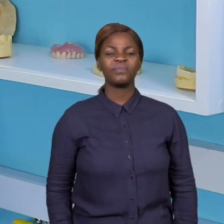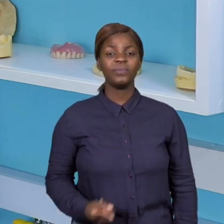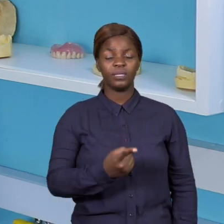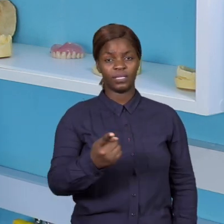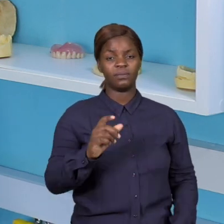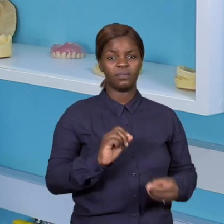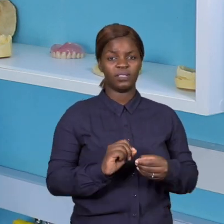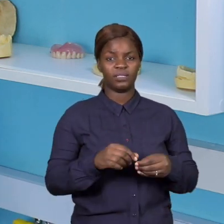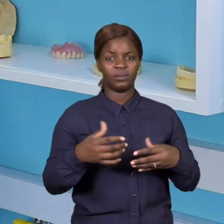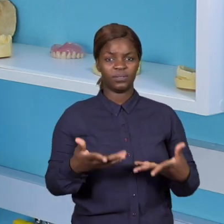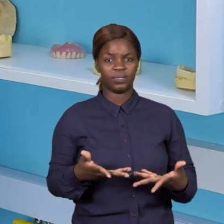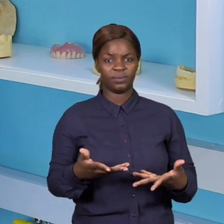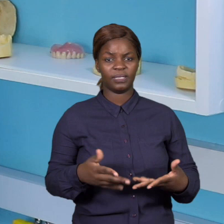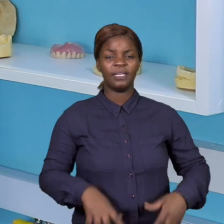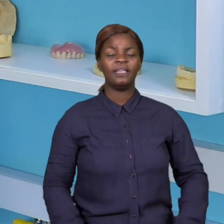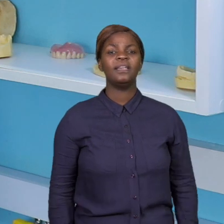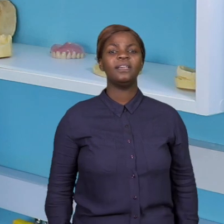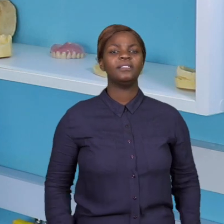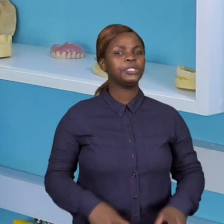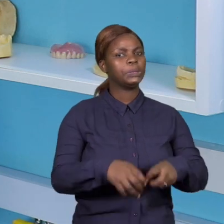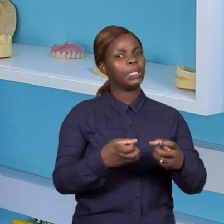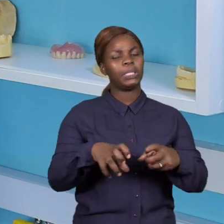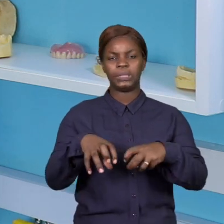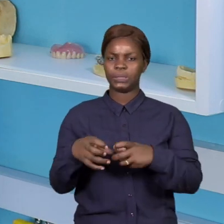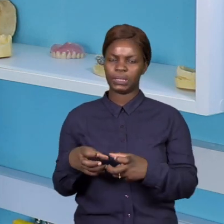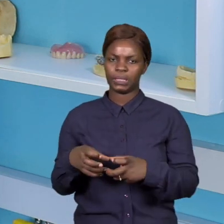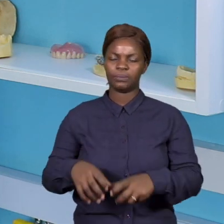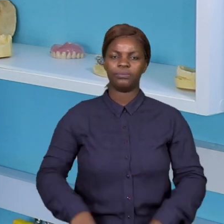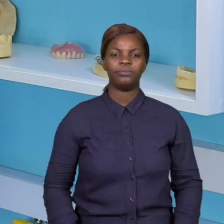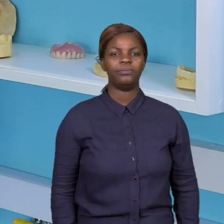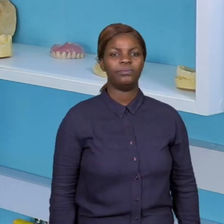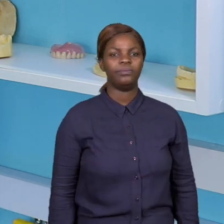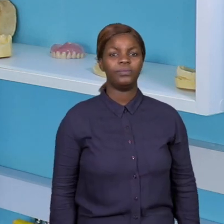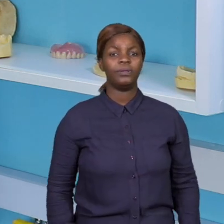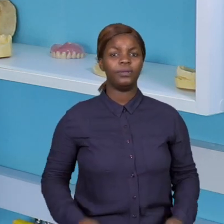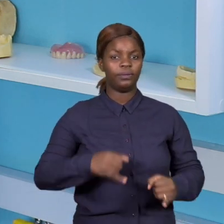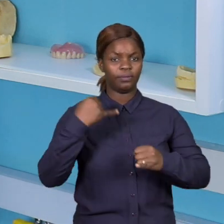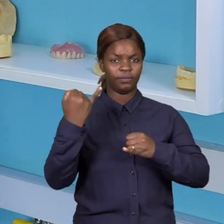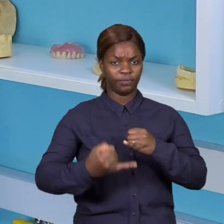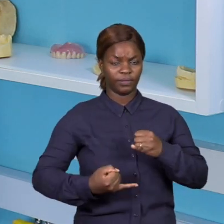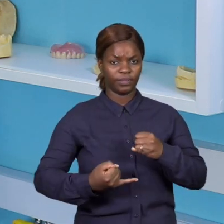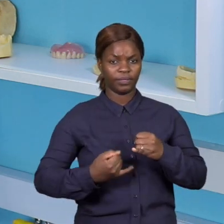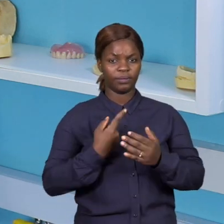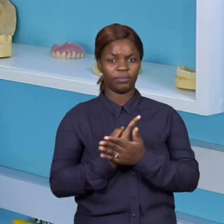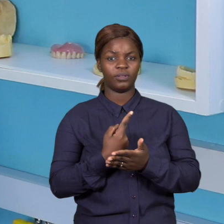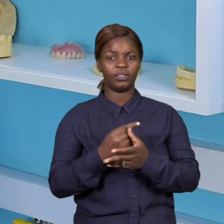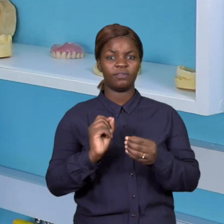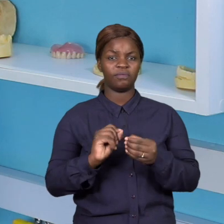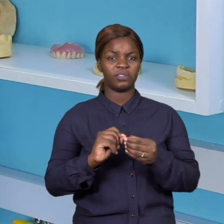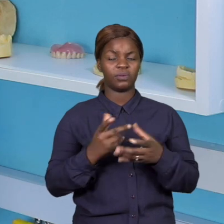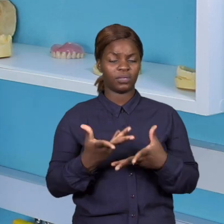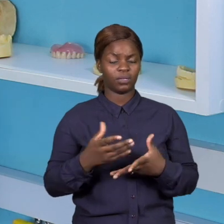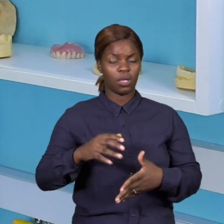as próprias cargas masticatórias, vão a debilitar a placa, terminando sendo assim que as placas vão começar-se a fraturar